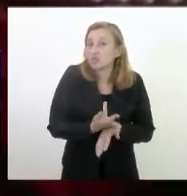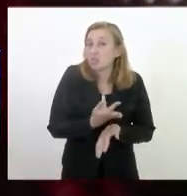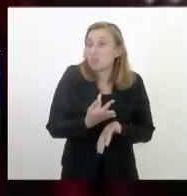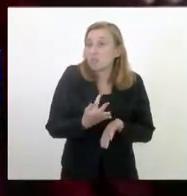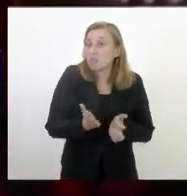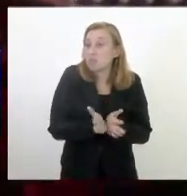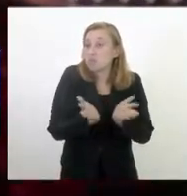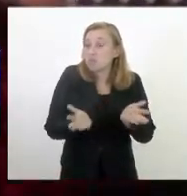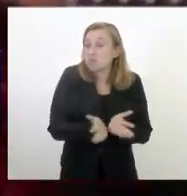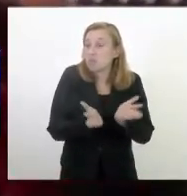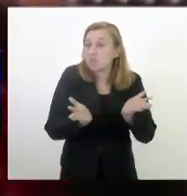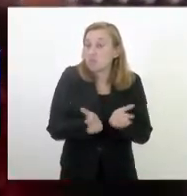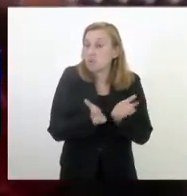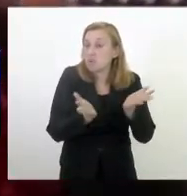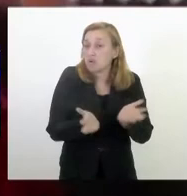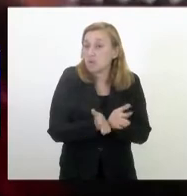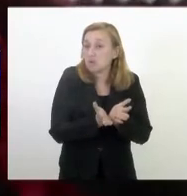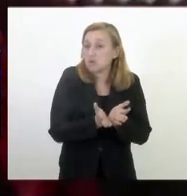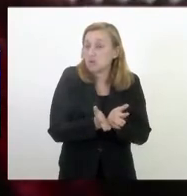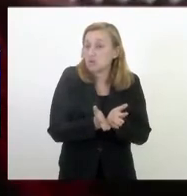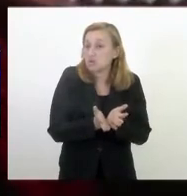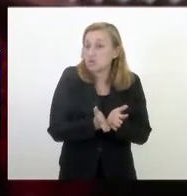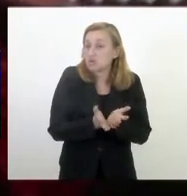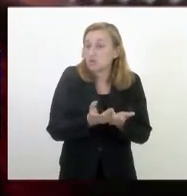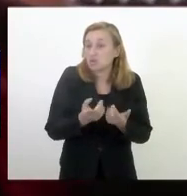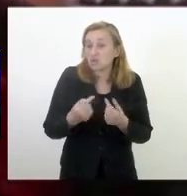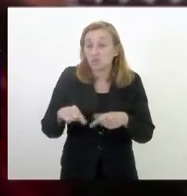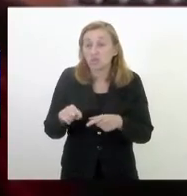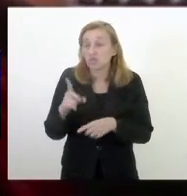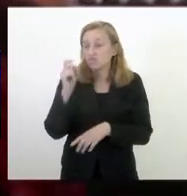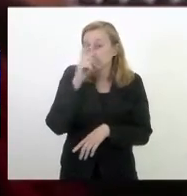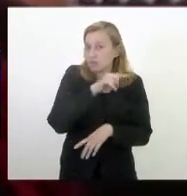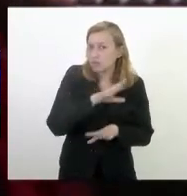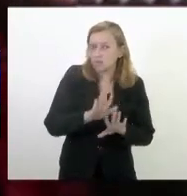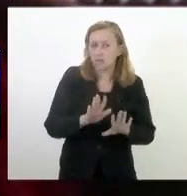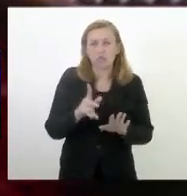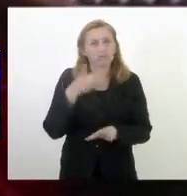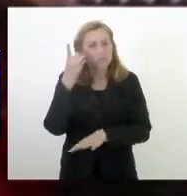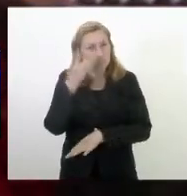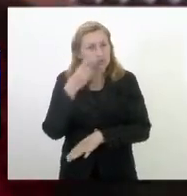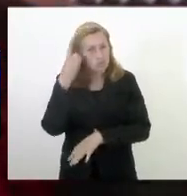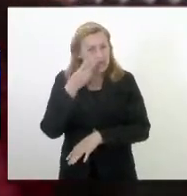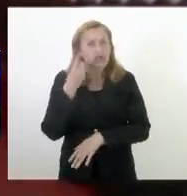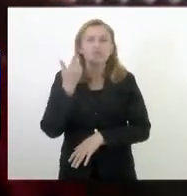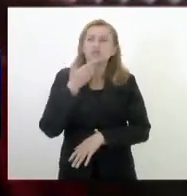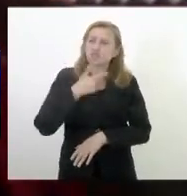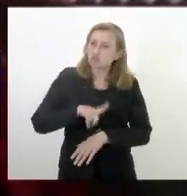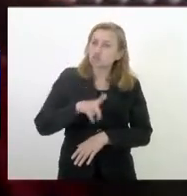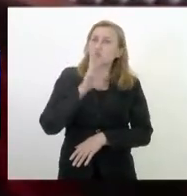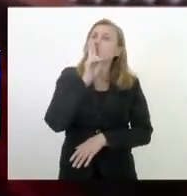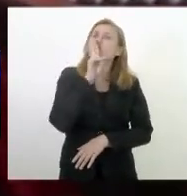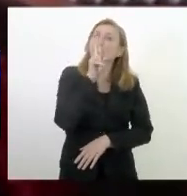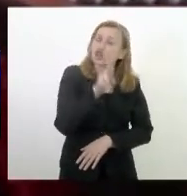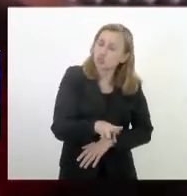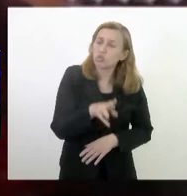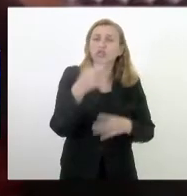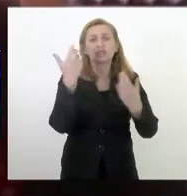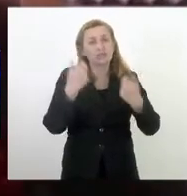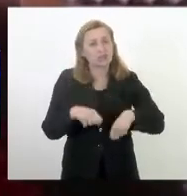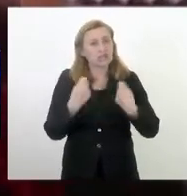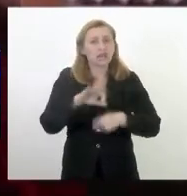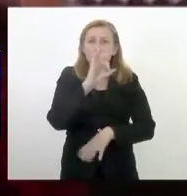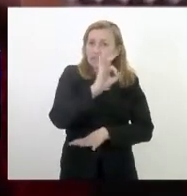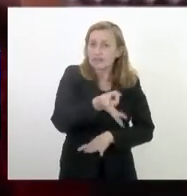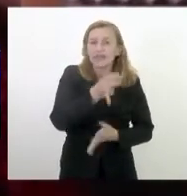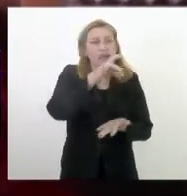tentar driblar as dificuldades. E o parlamento fluminense, mais uma vez, responde à necessidade concreta